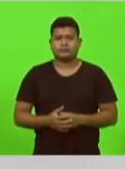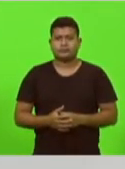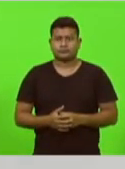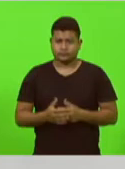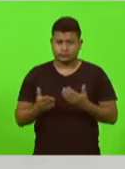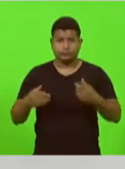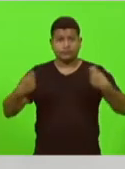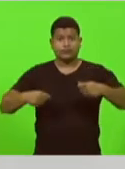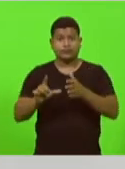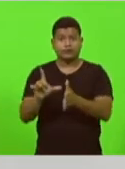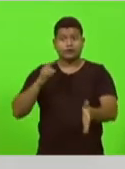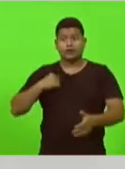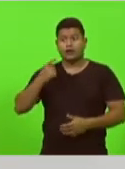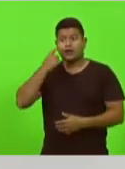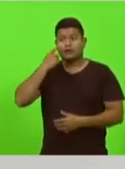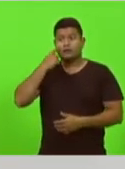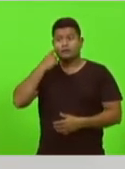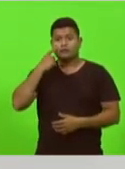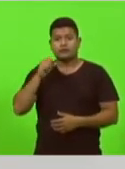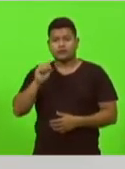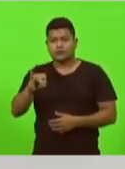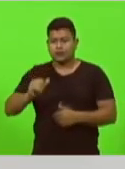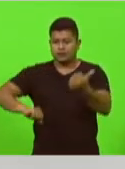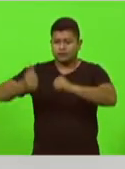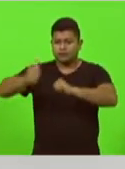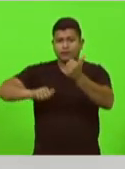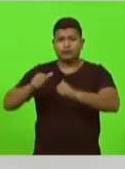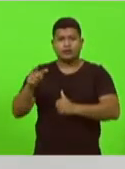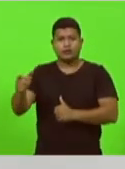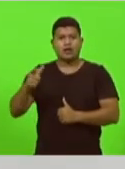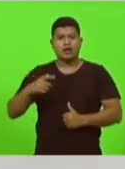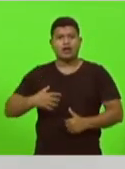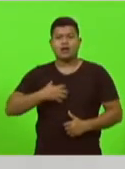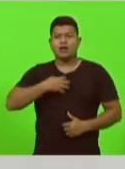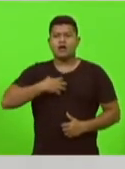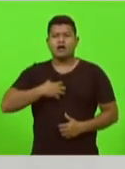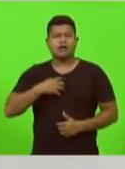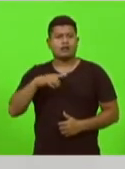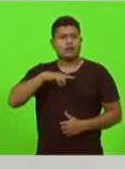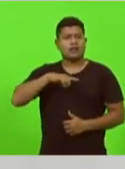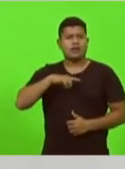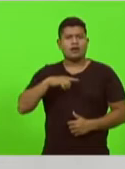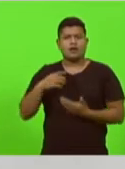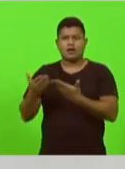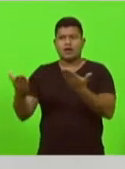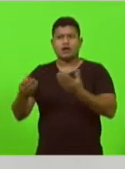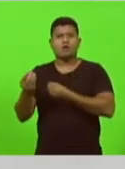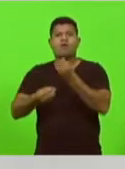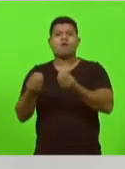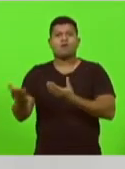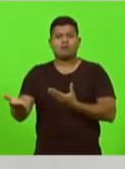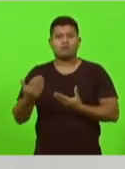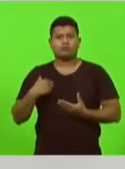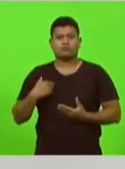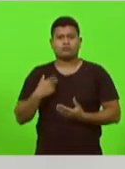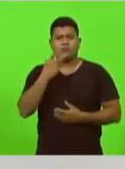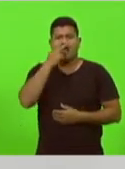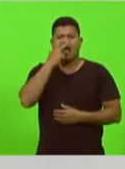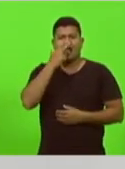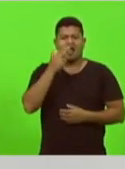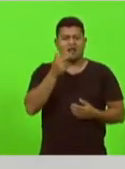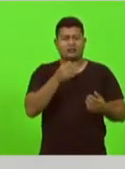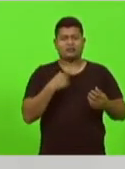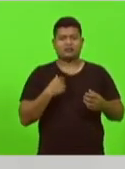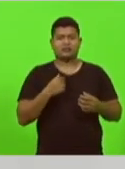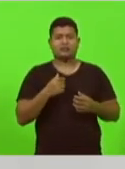Certifique-se que você não está soltando uma besta, que você não está soltando uma fera. Você está fazendo experiência com a população para ver se